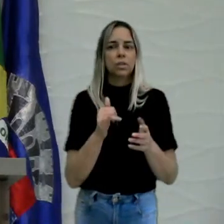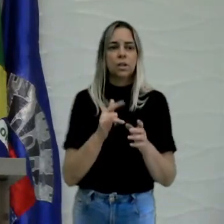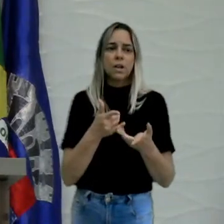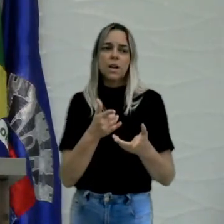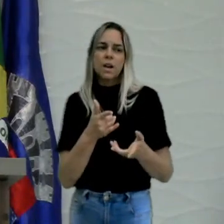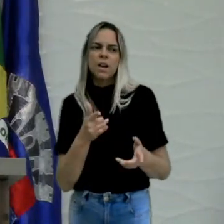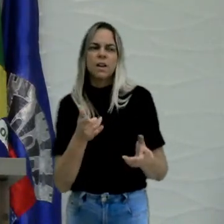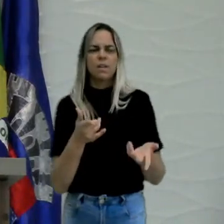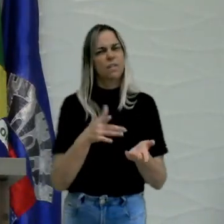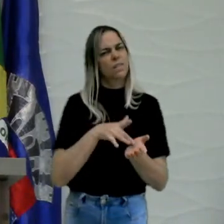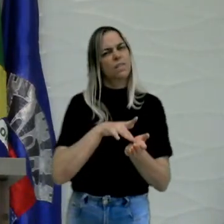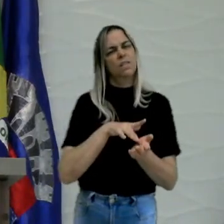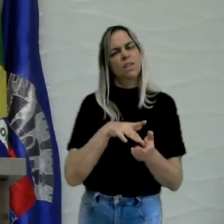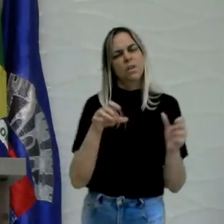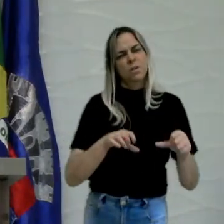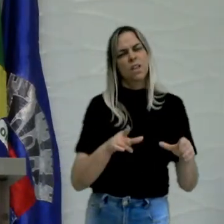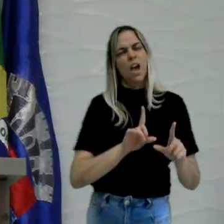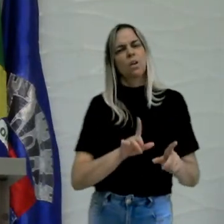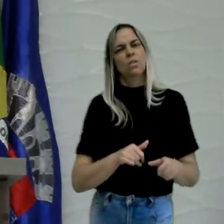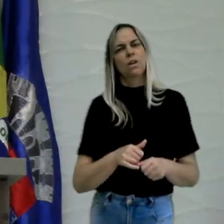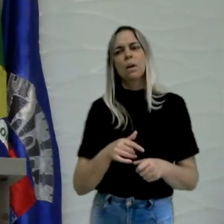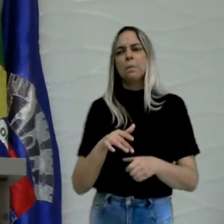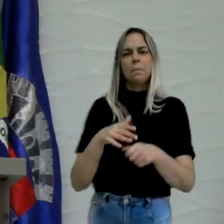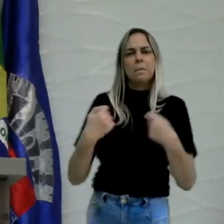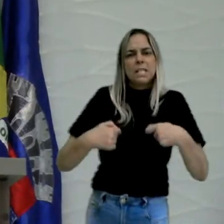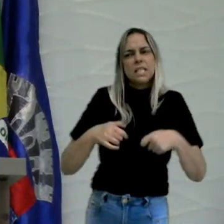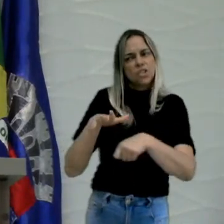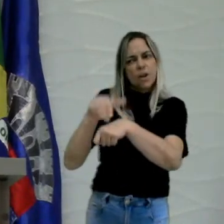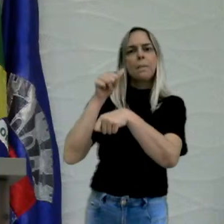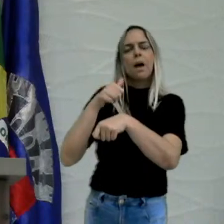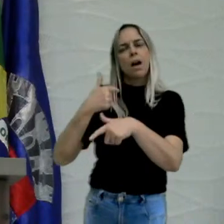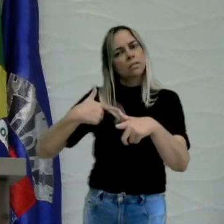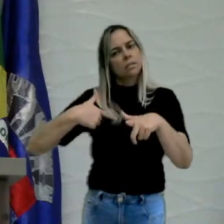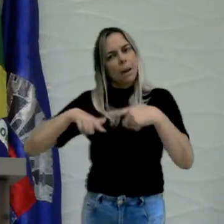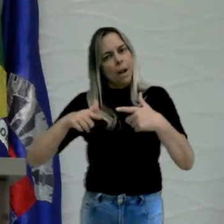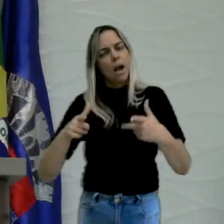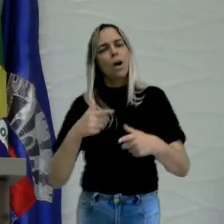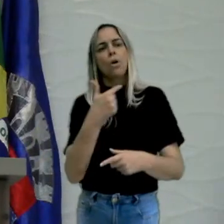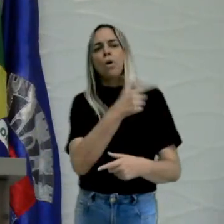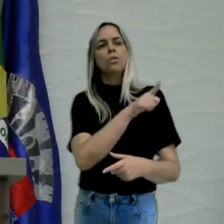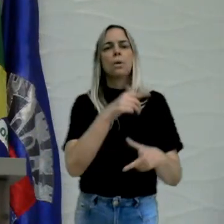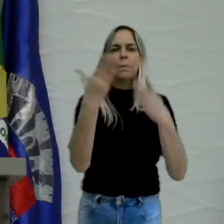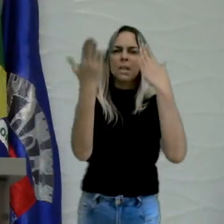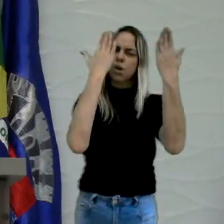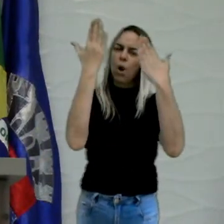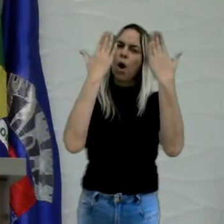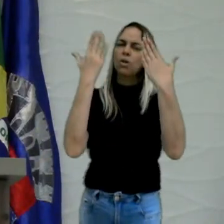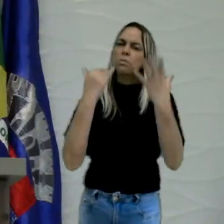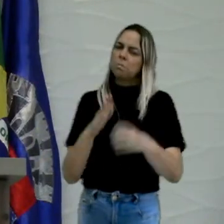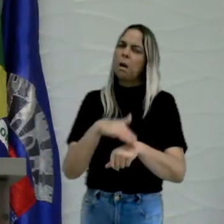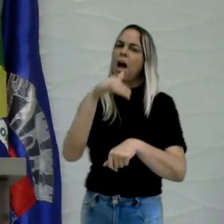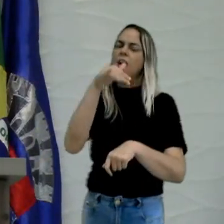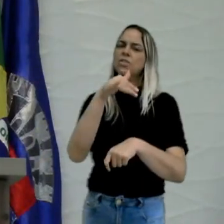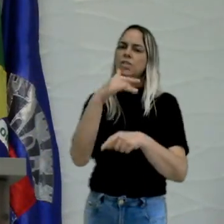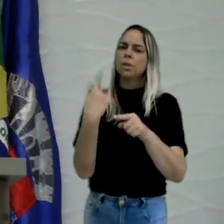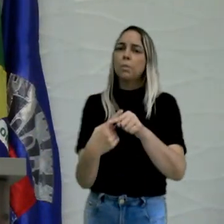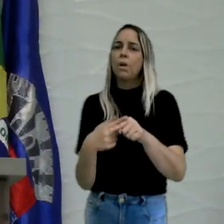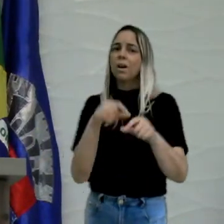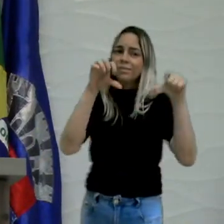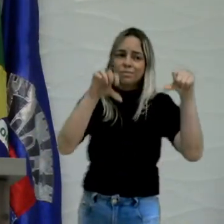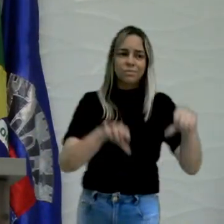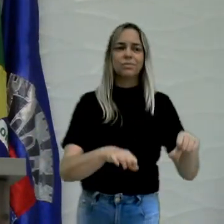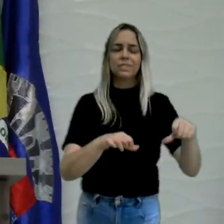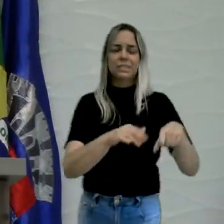o problema. Contrate mais psicólogos para colocar no CAIPD, que a Vossa Excelência está prejudicando as